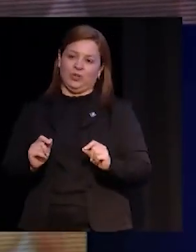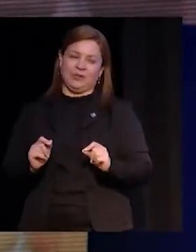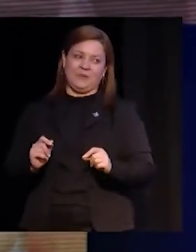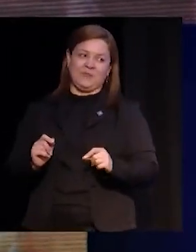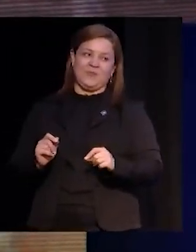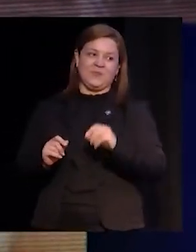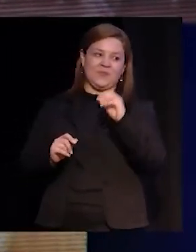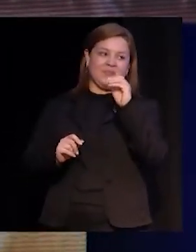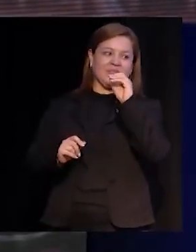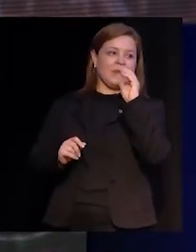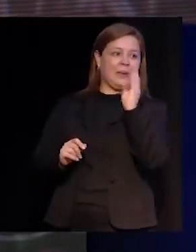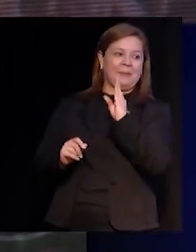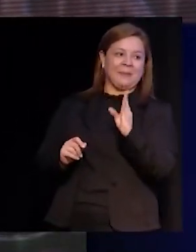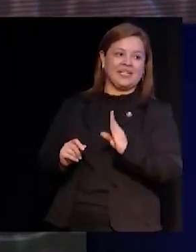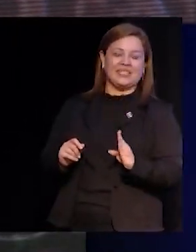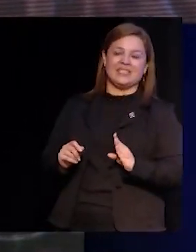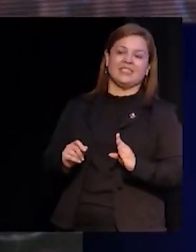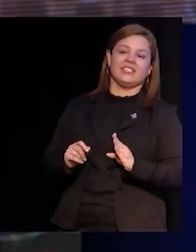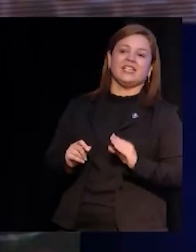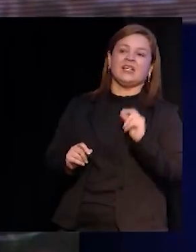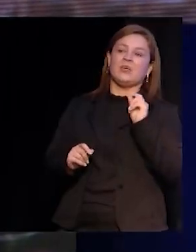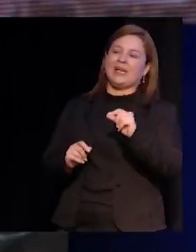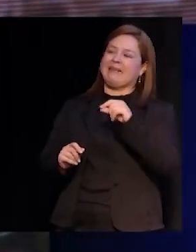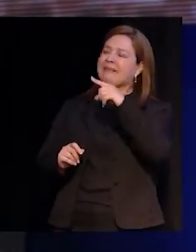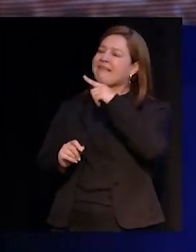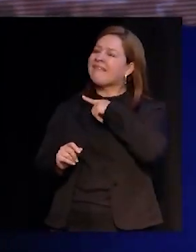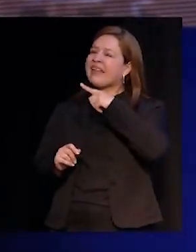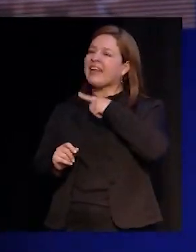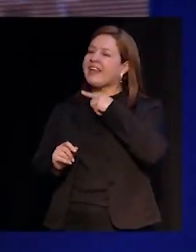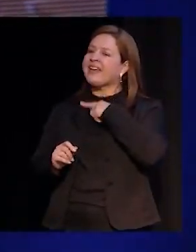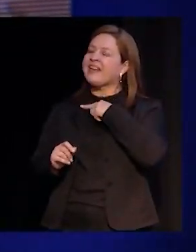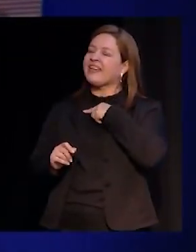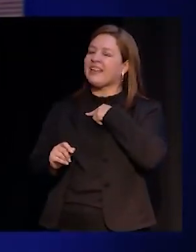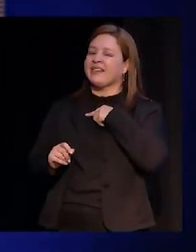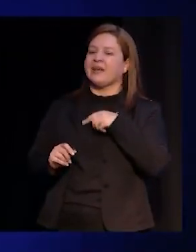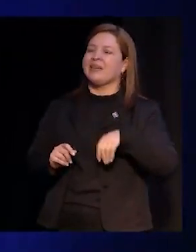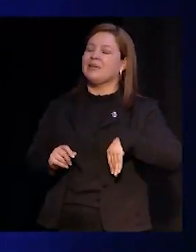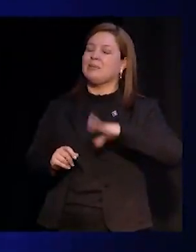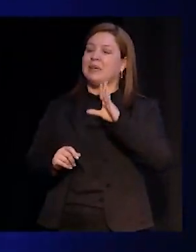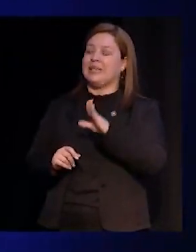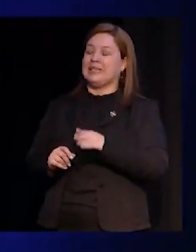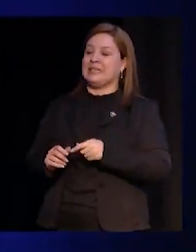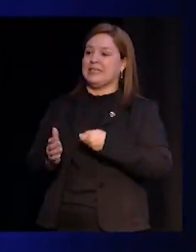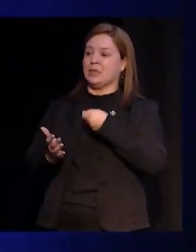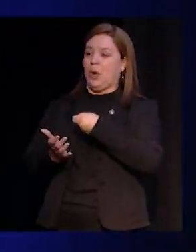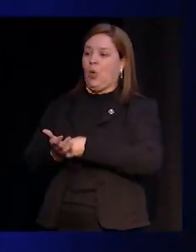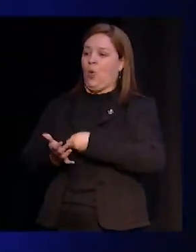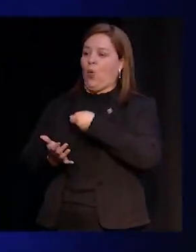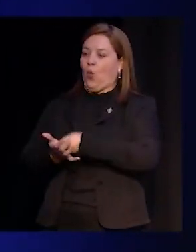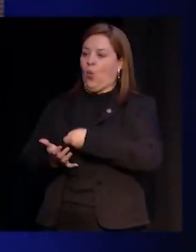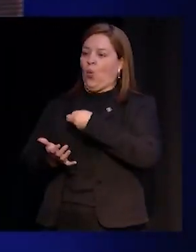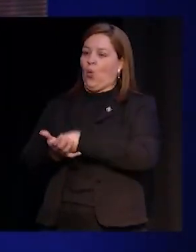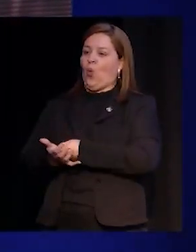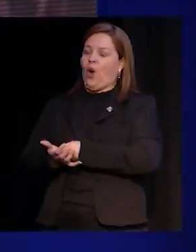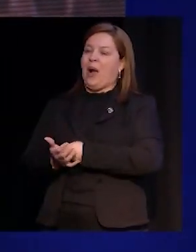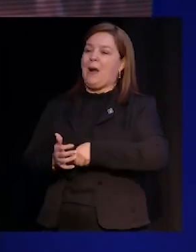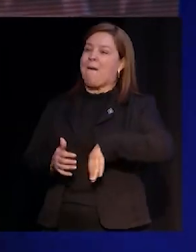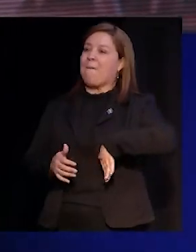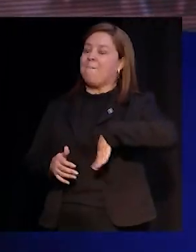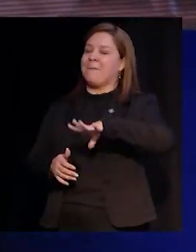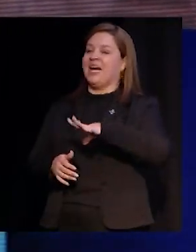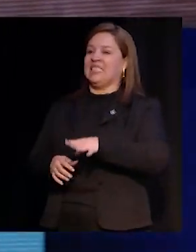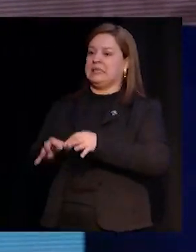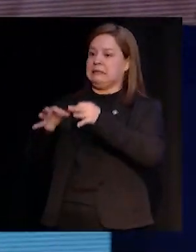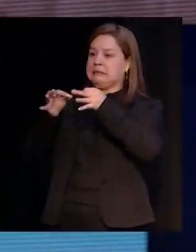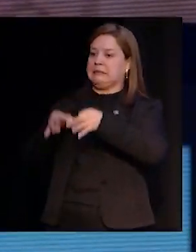O Brasil é detentor da mais rigorosa, da mais